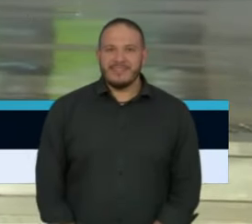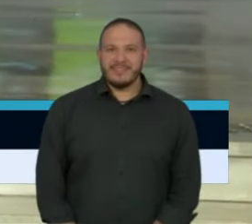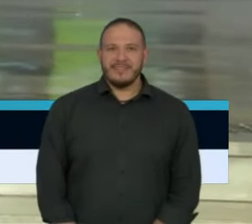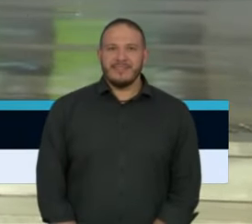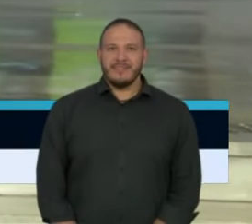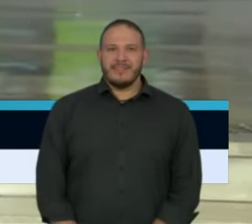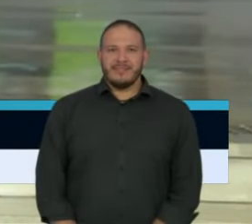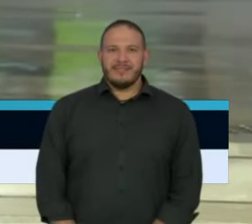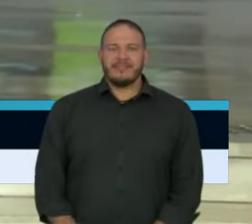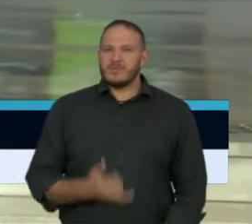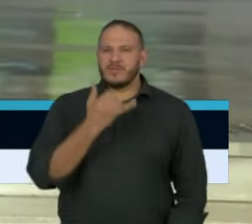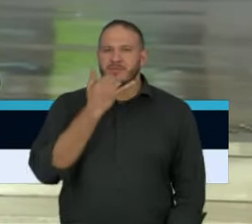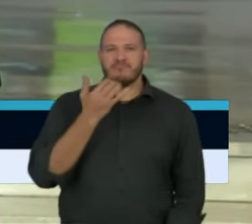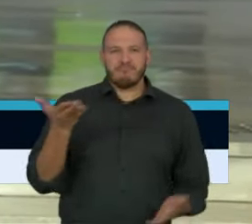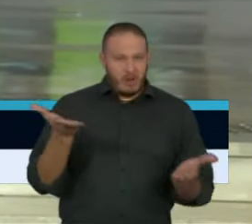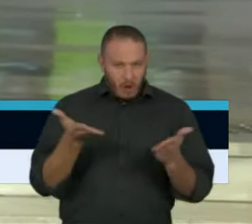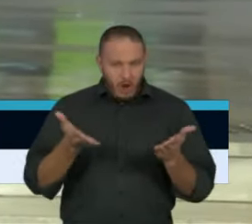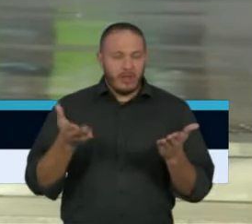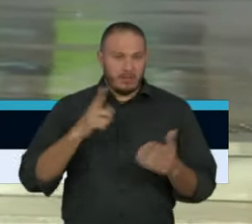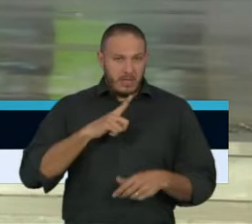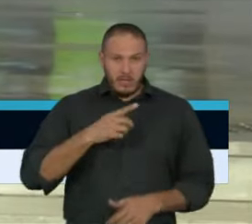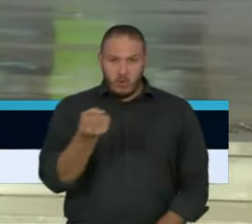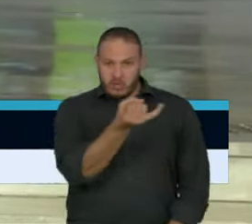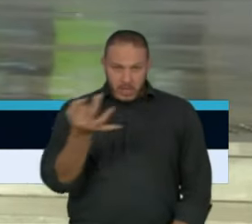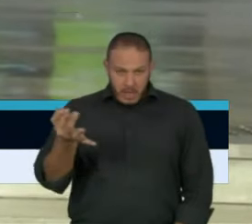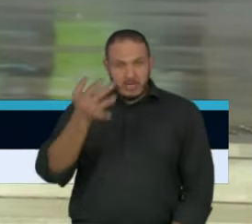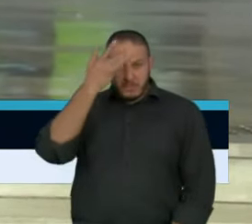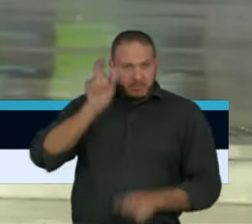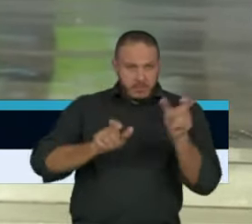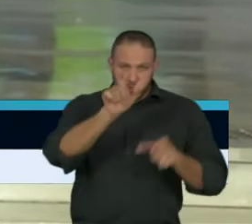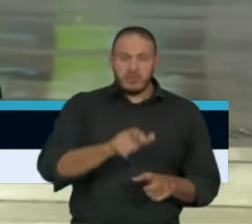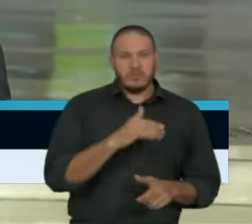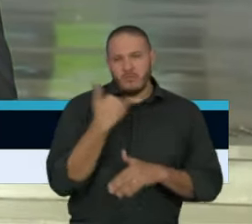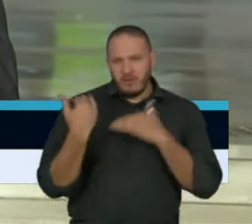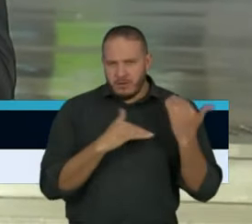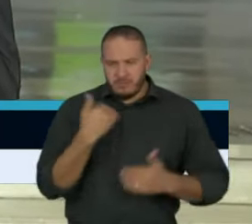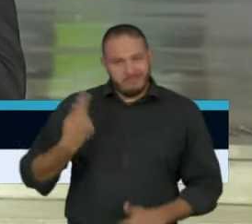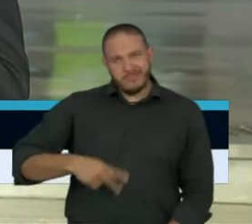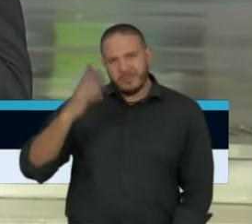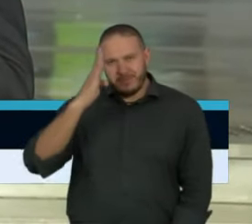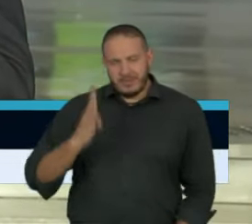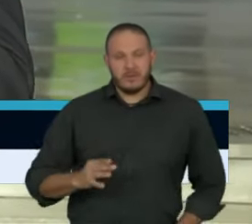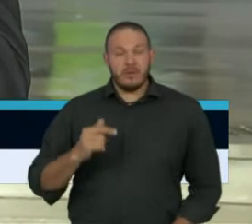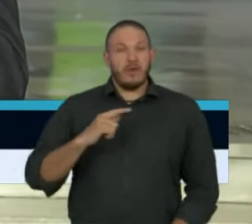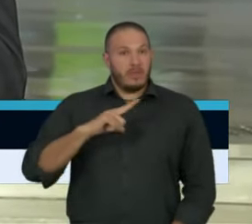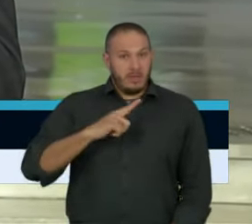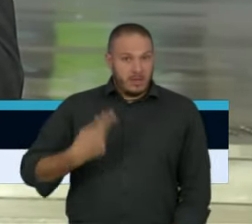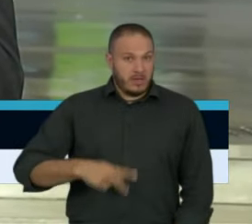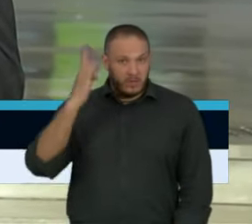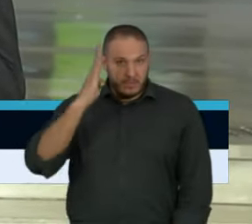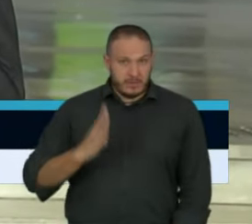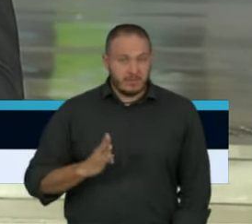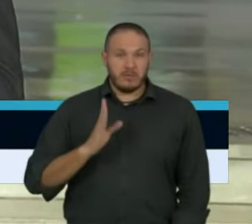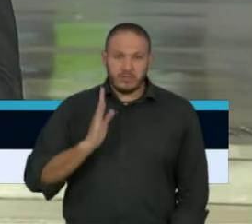Esse é o número de casos e óbitos. Então, nós tivemos para o Brasil, hoje,